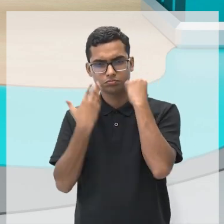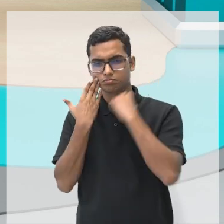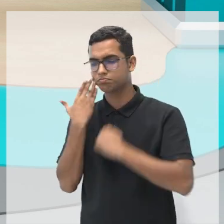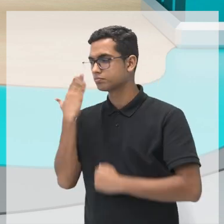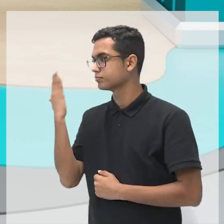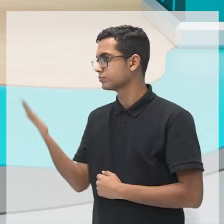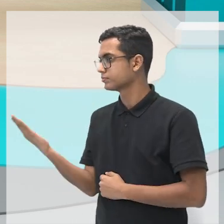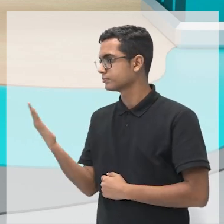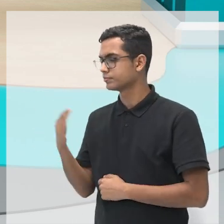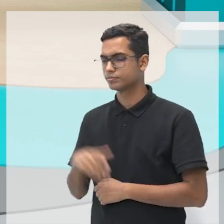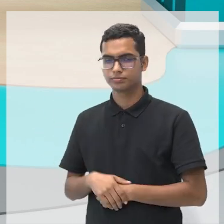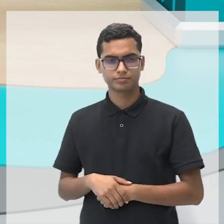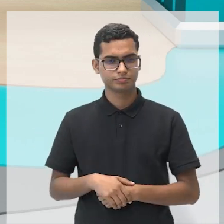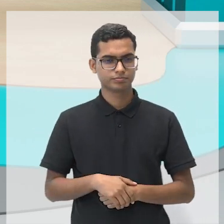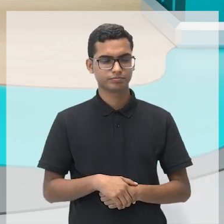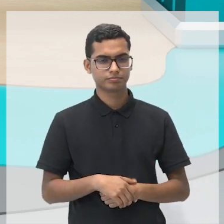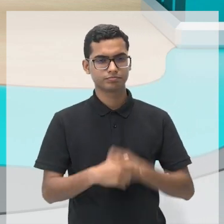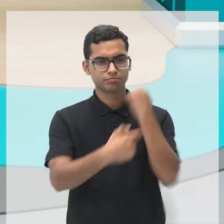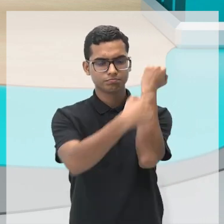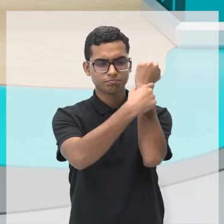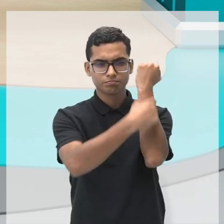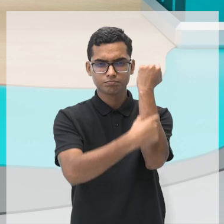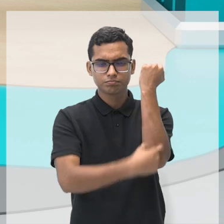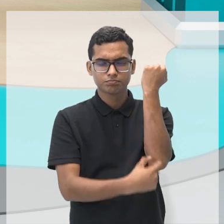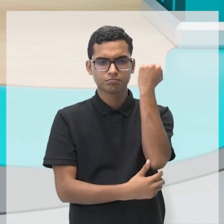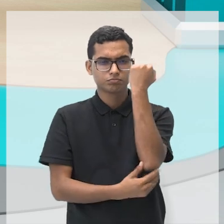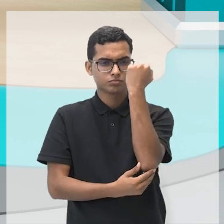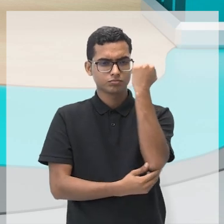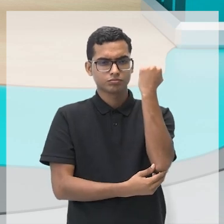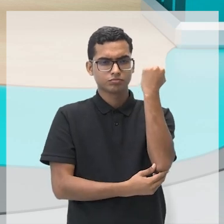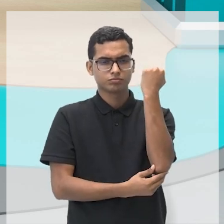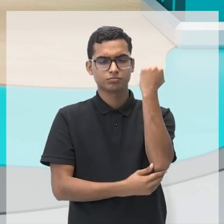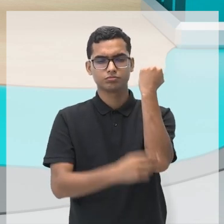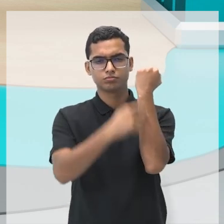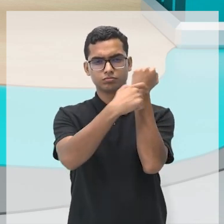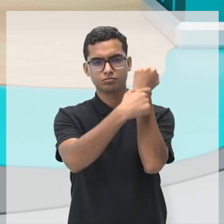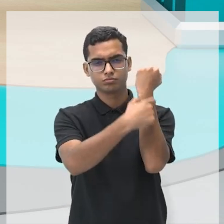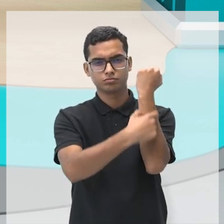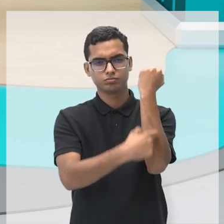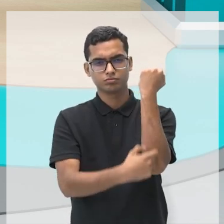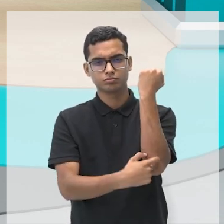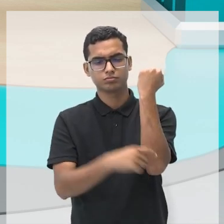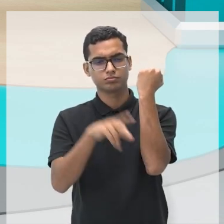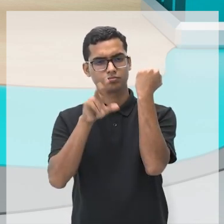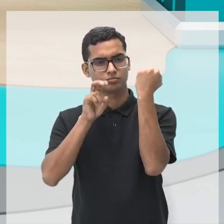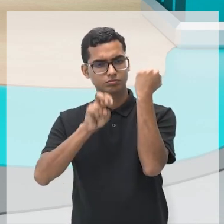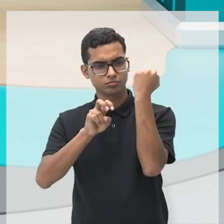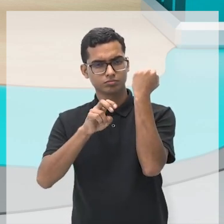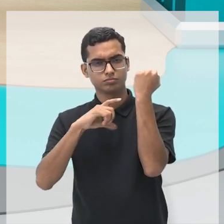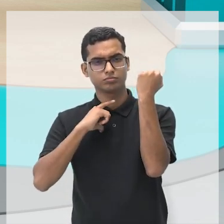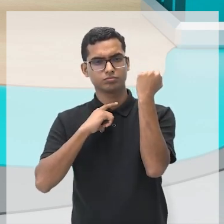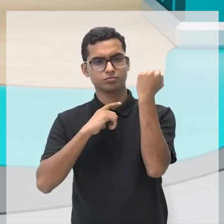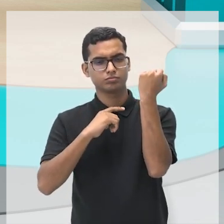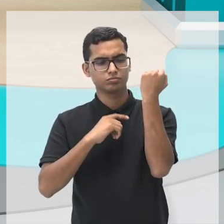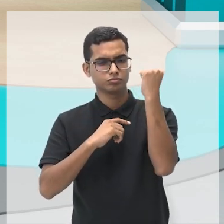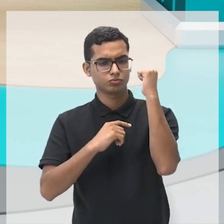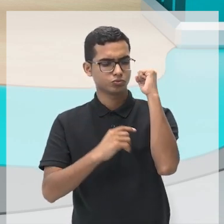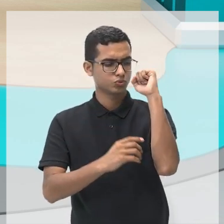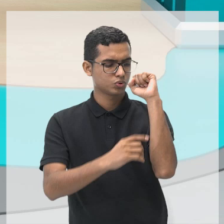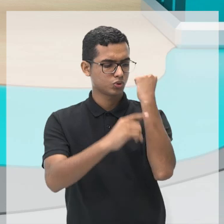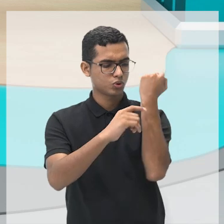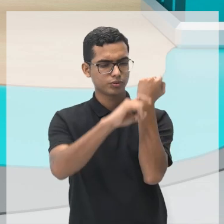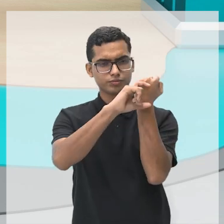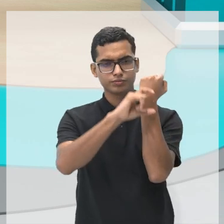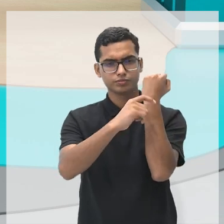olha, vista de lado, todas as porções que falei para vocês, as 5 porções, vamos dar uma girada, perfeito,